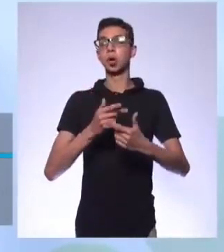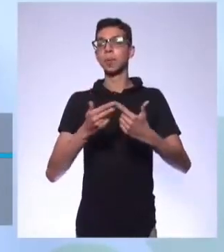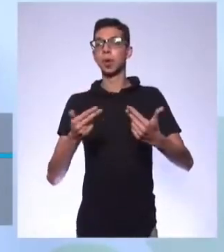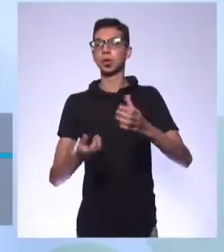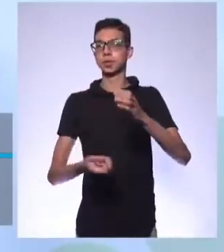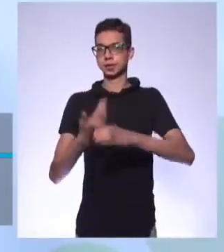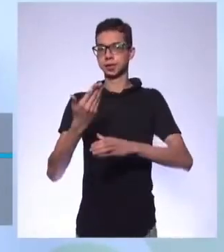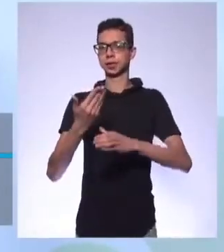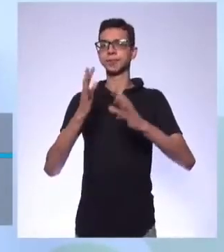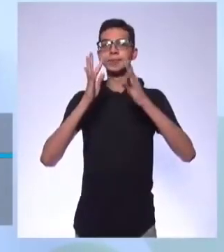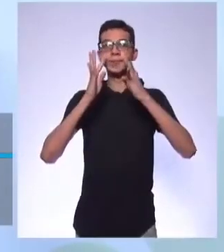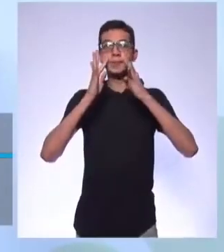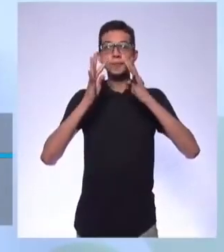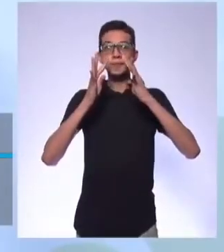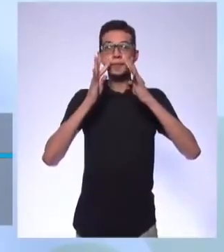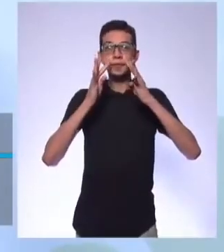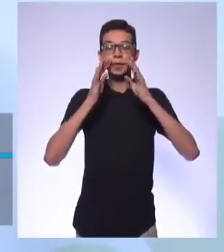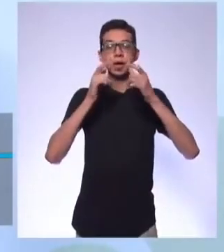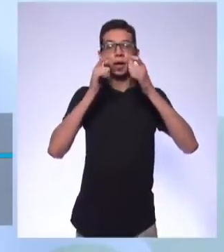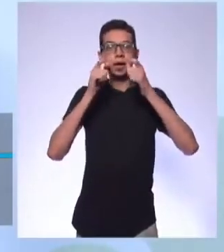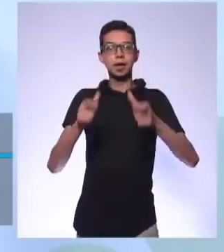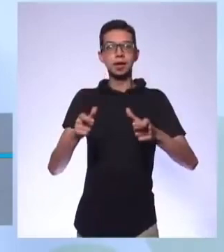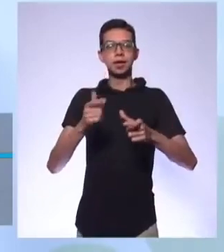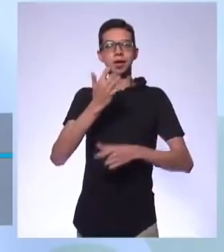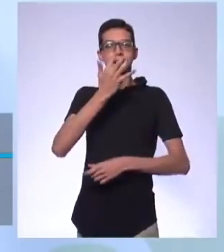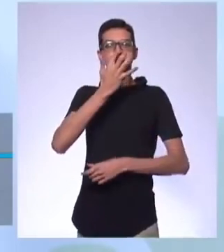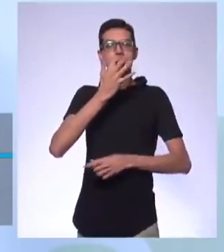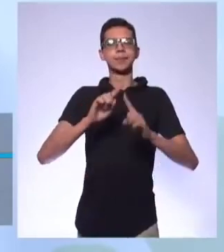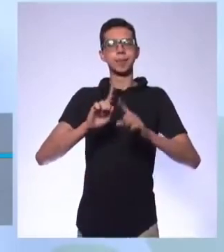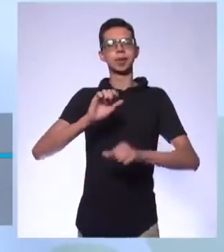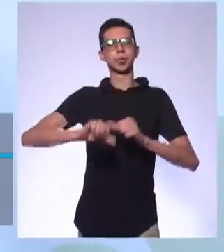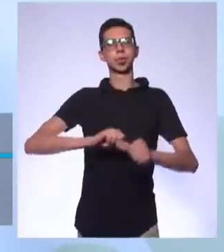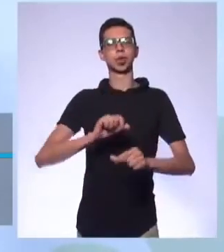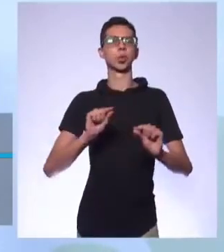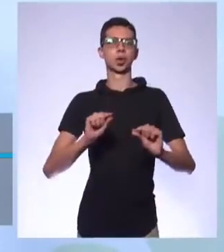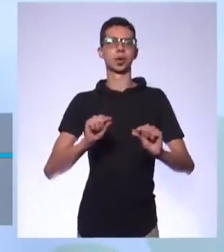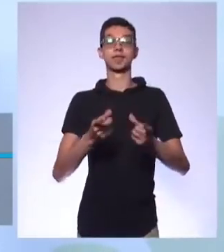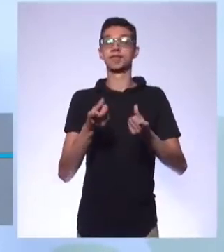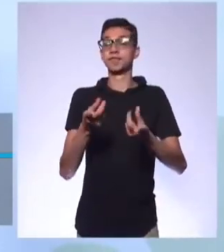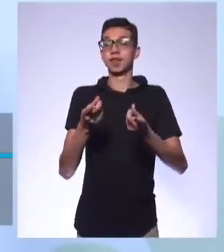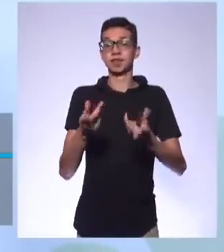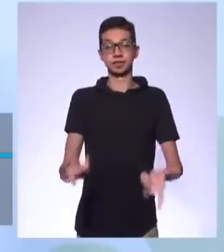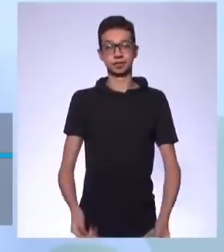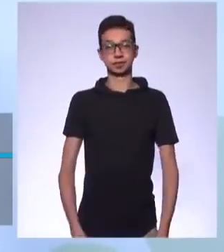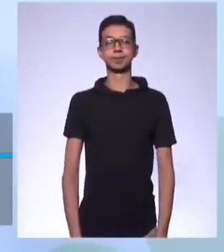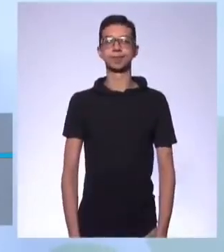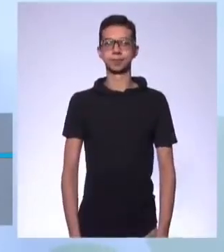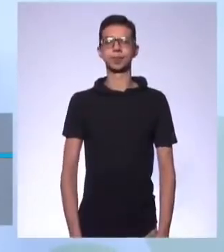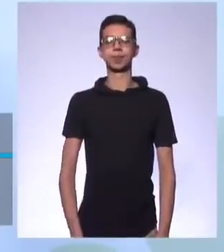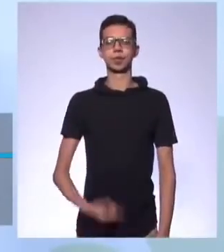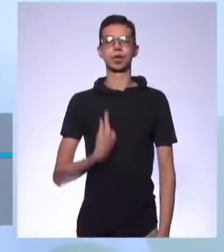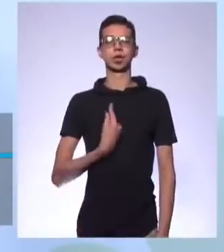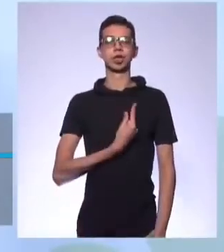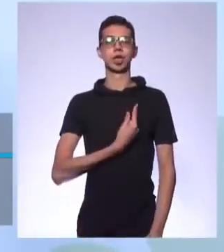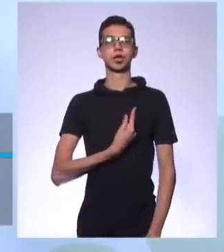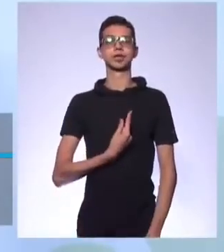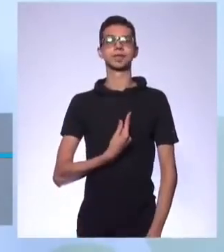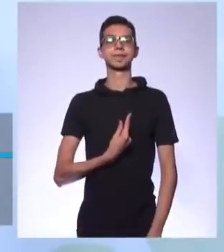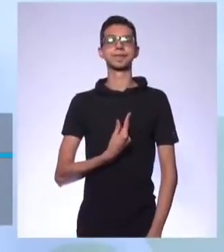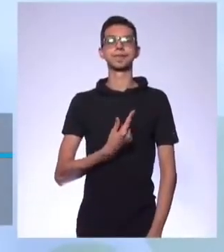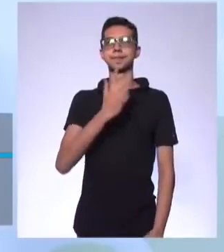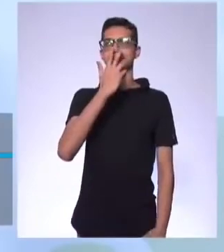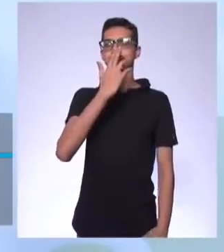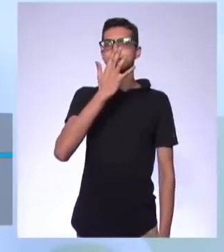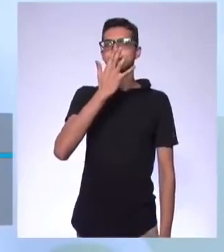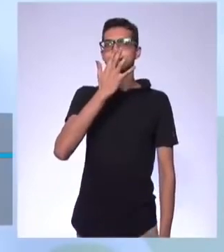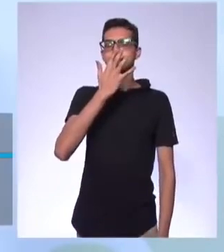muitas vezes, ele é transformado em um produto, né, de venda e retorno. E a gente acaba perdendo essa